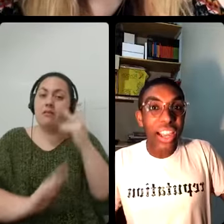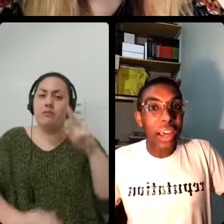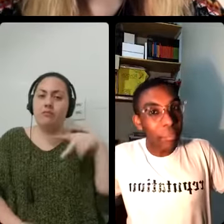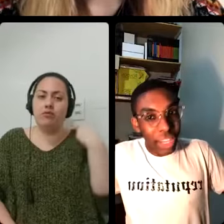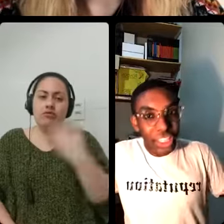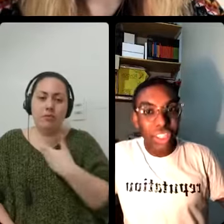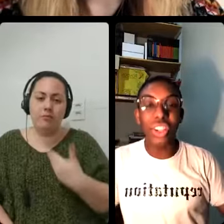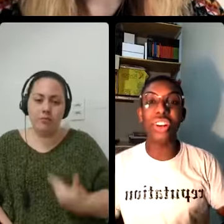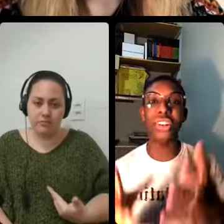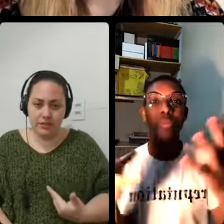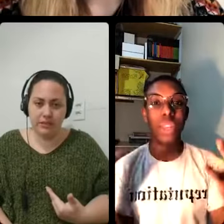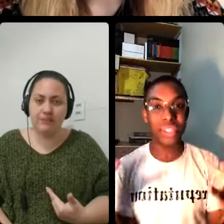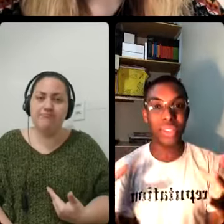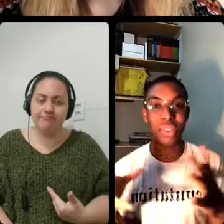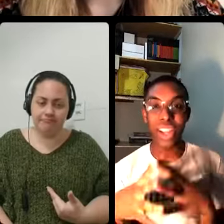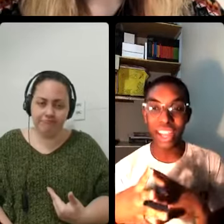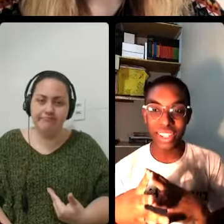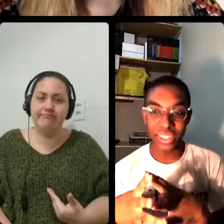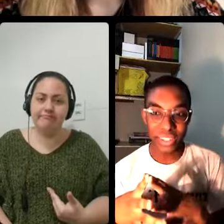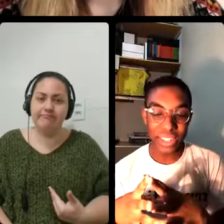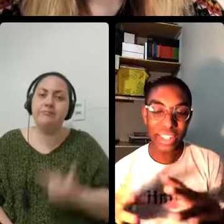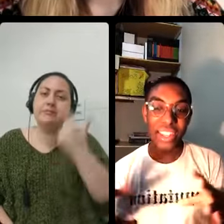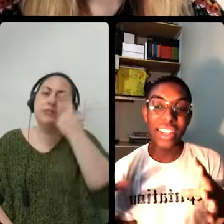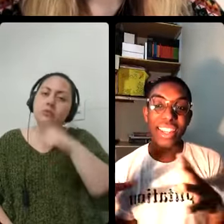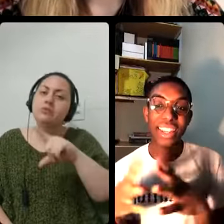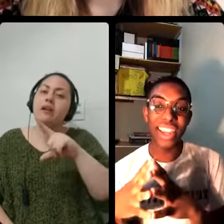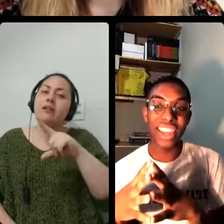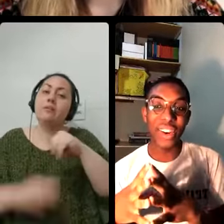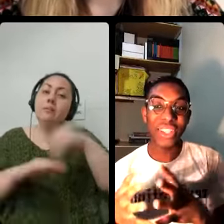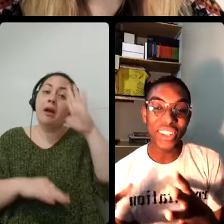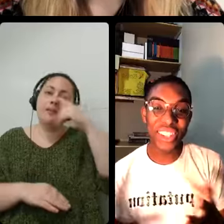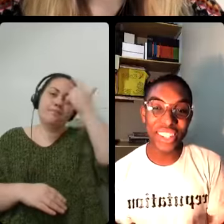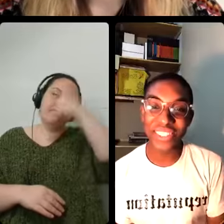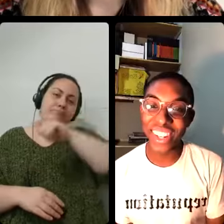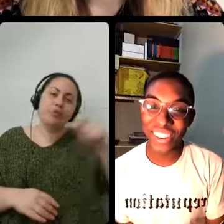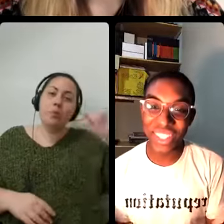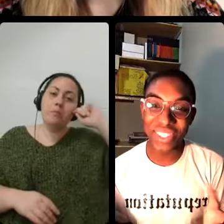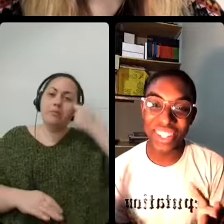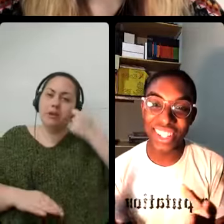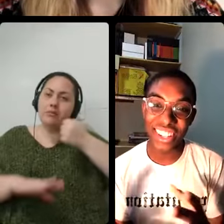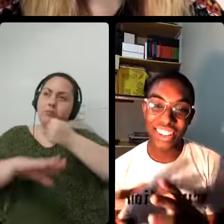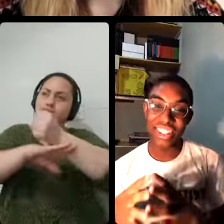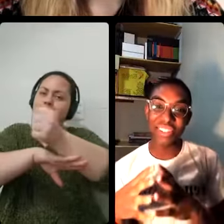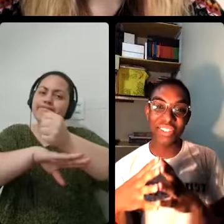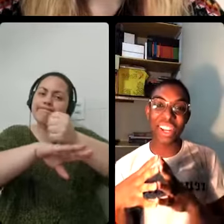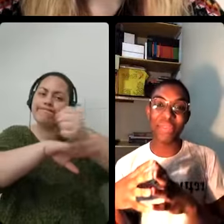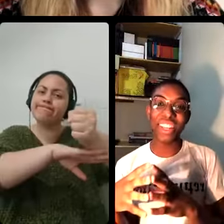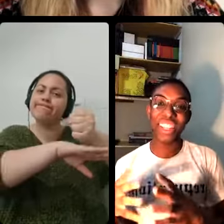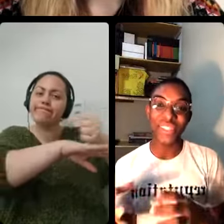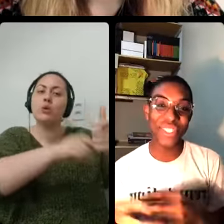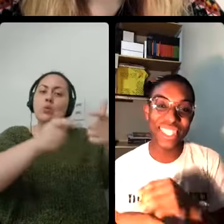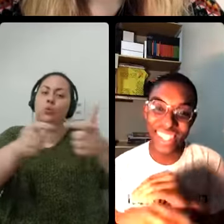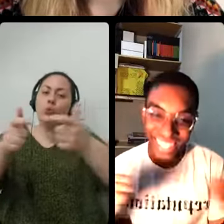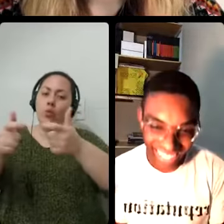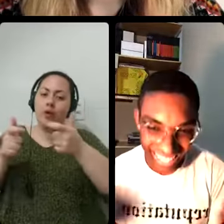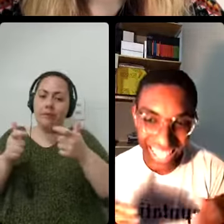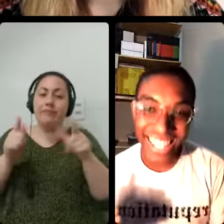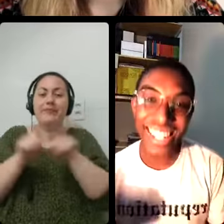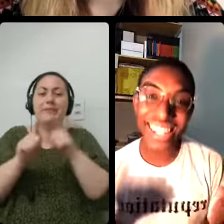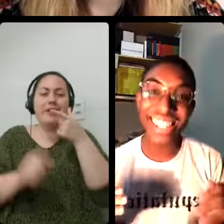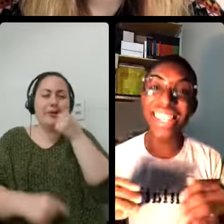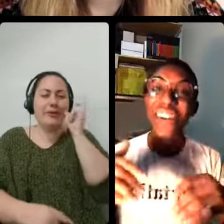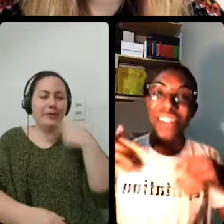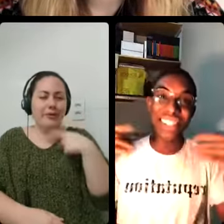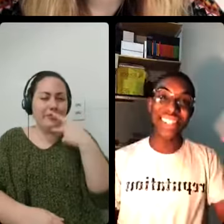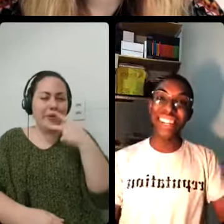conseguir carregar mais de nós para esses locais. E aí, a outra coisa que eu falei ontem para ti, né? Que eu acho que o fim do capitalismo